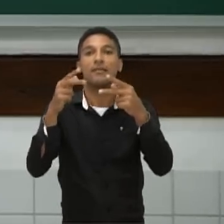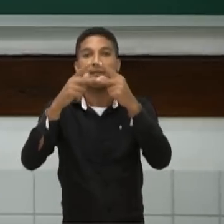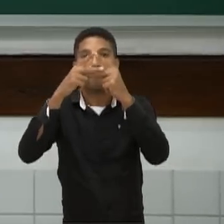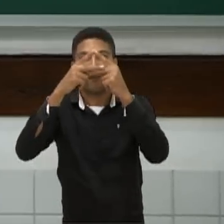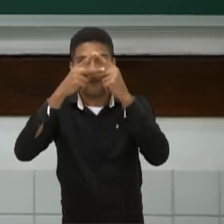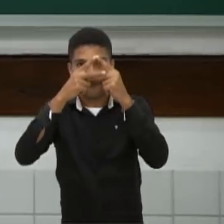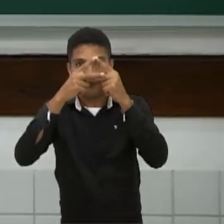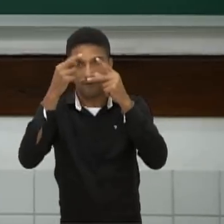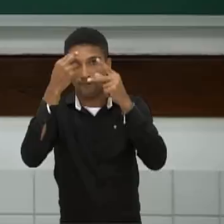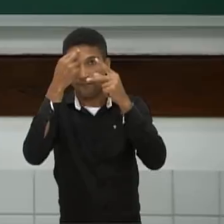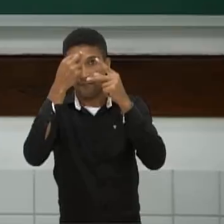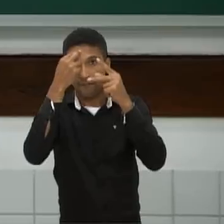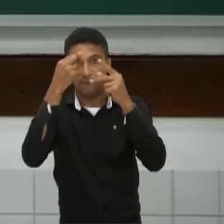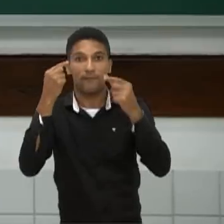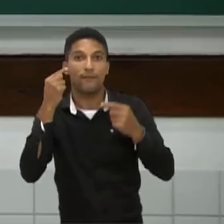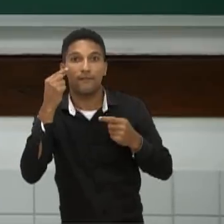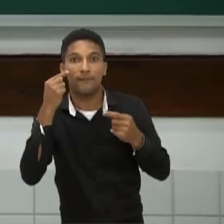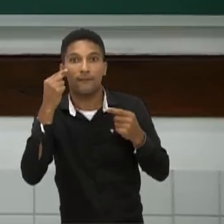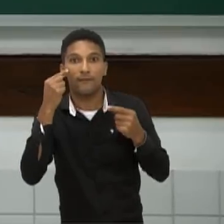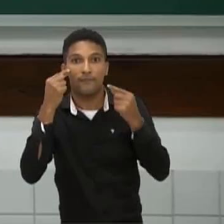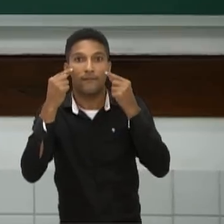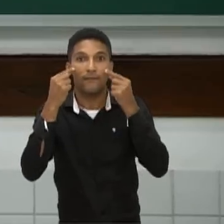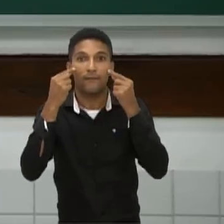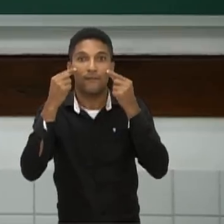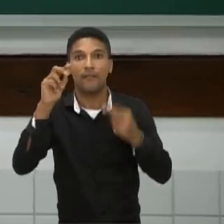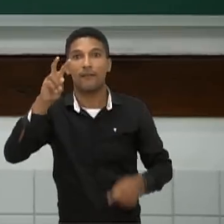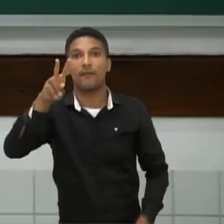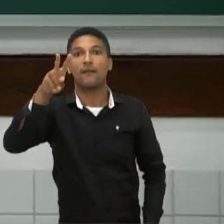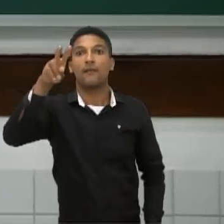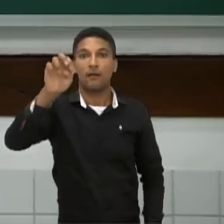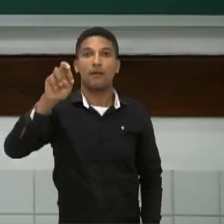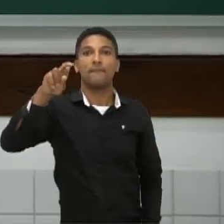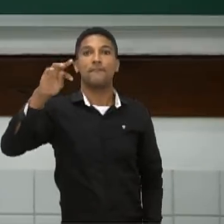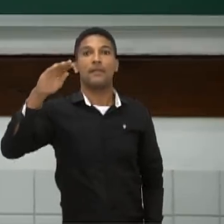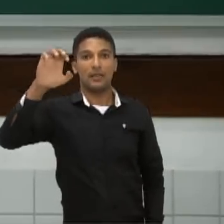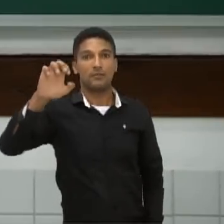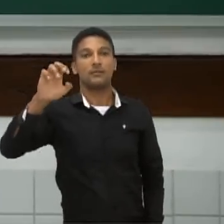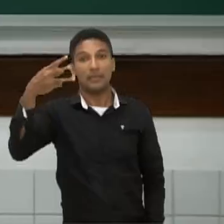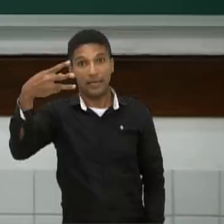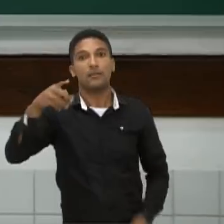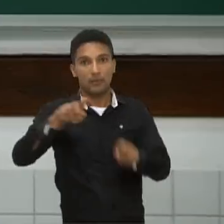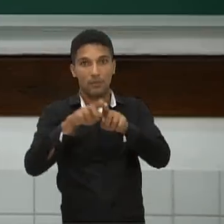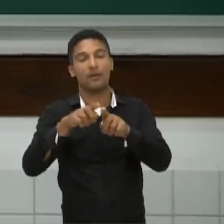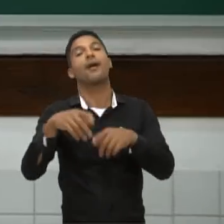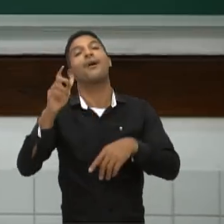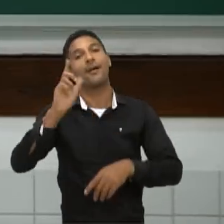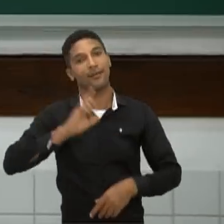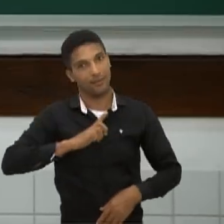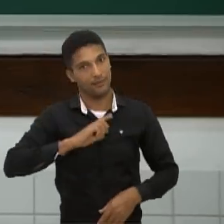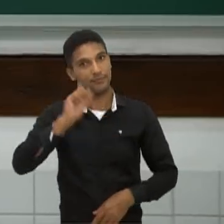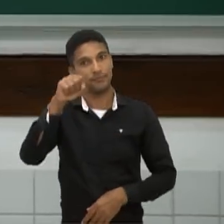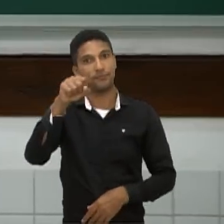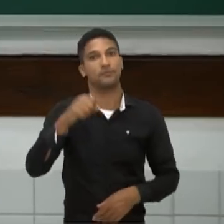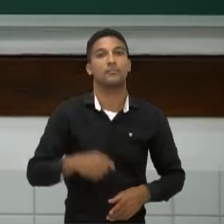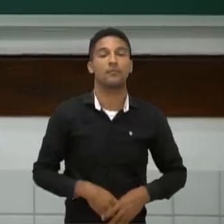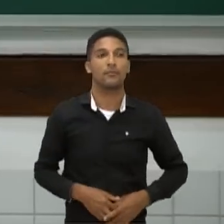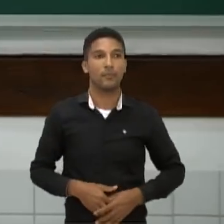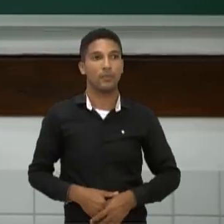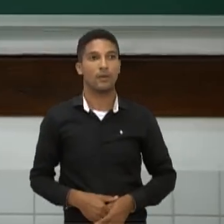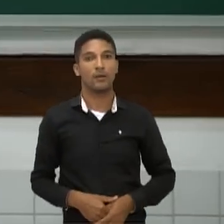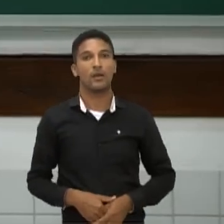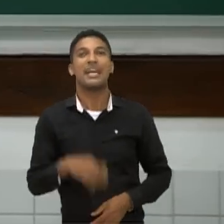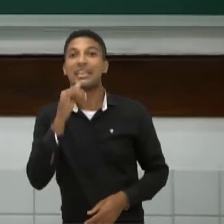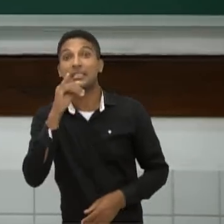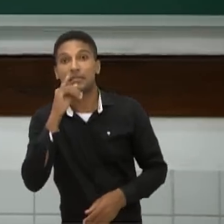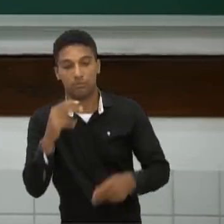têm 3 ângulos, eles têm 3 vértices, né? Mesma coisa quando a gente fala do quadrilátero, não é? Ele tem 4 lados,